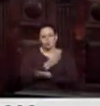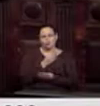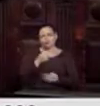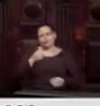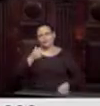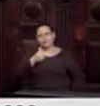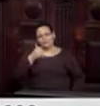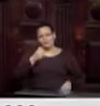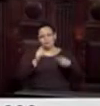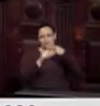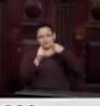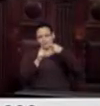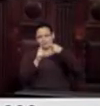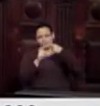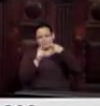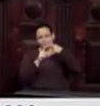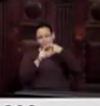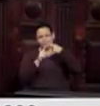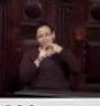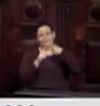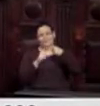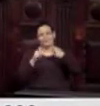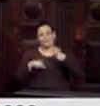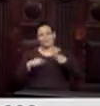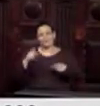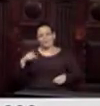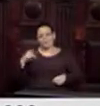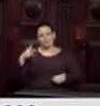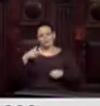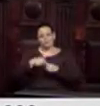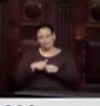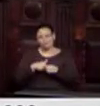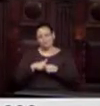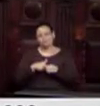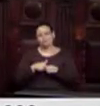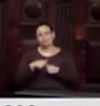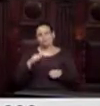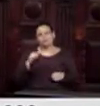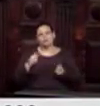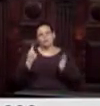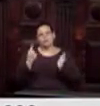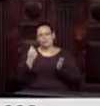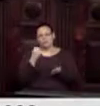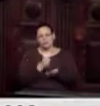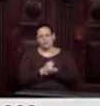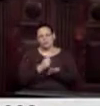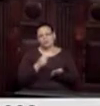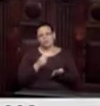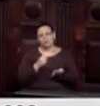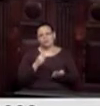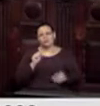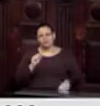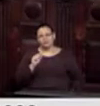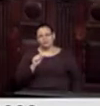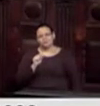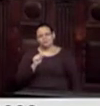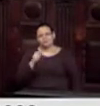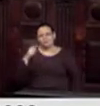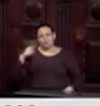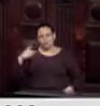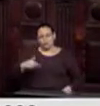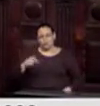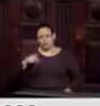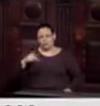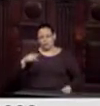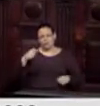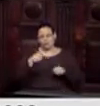Primeiro, a questão do petróleo, o marco regulatório do petróleo descoberto na